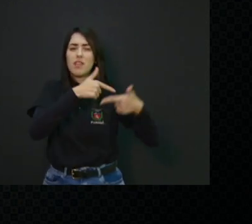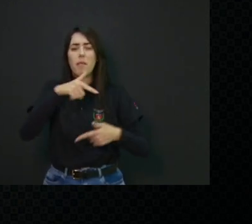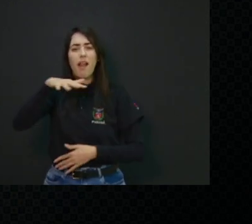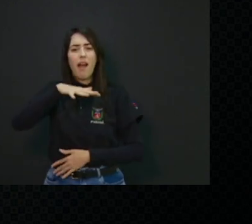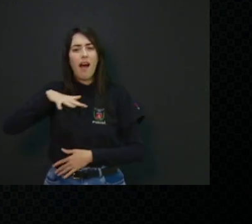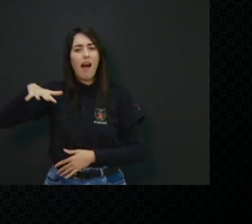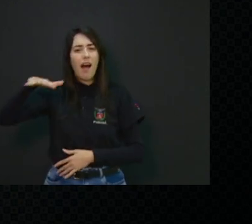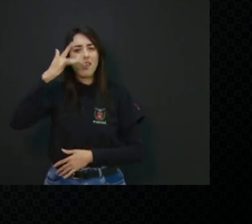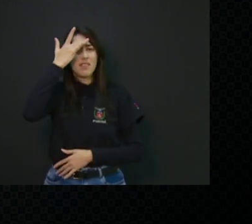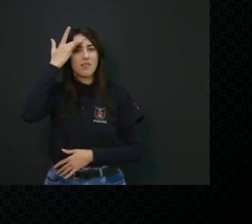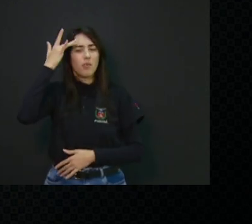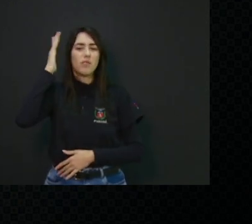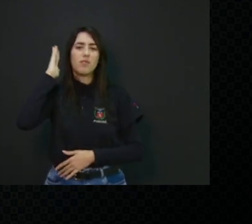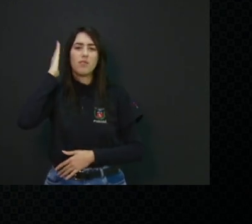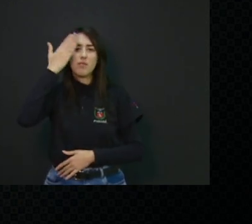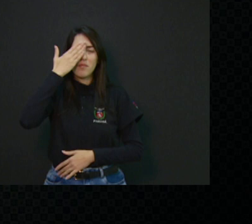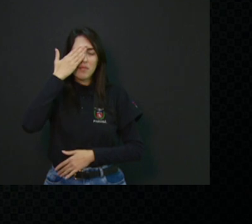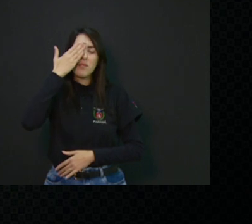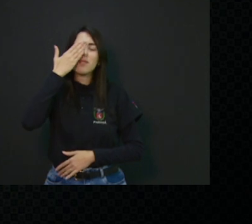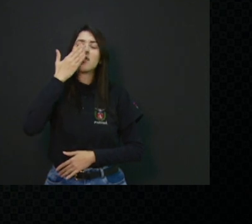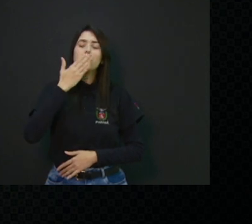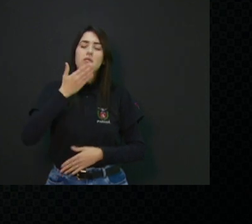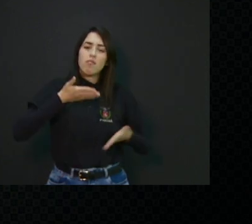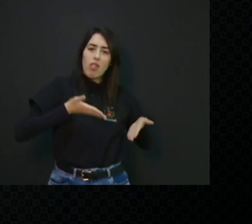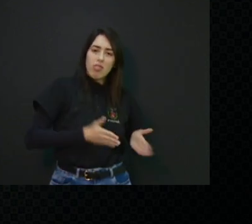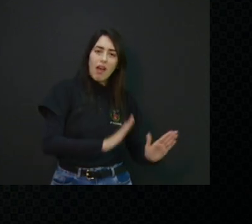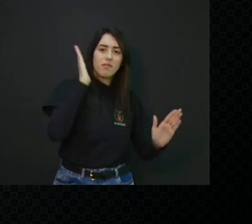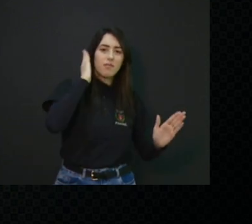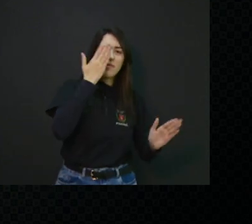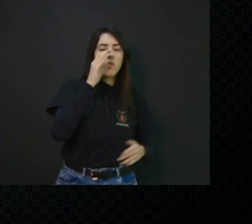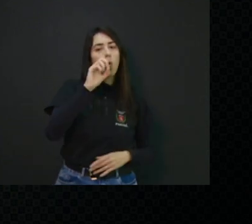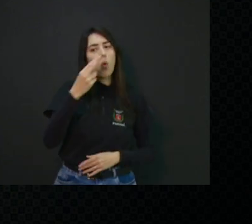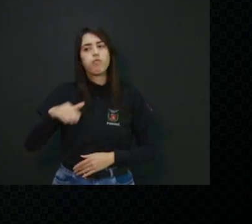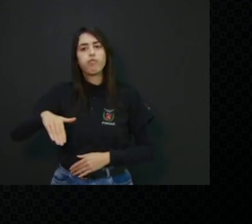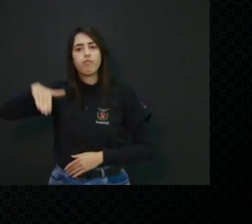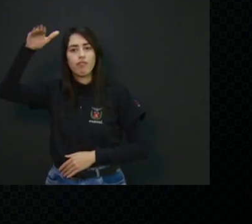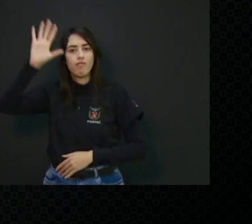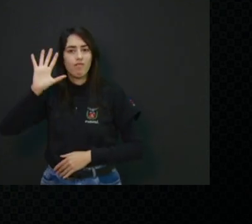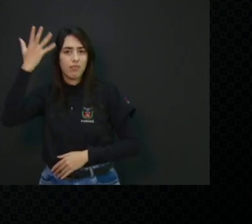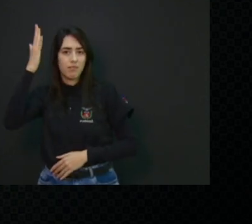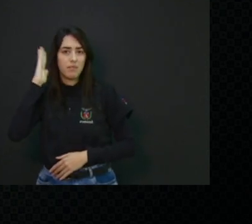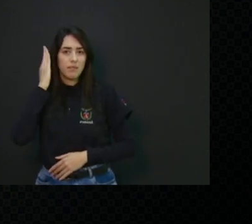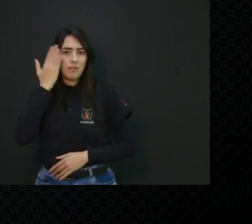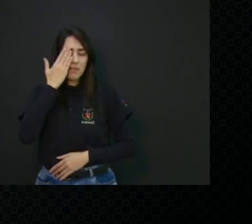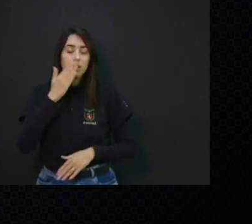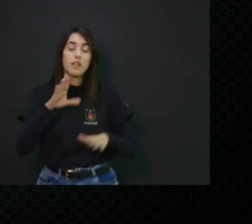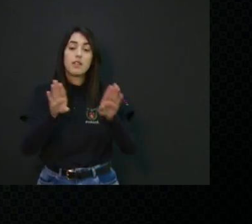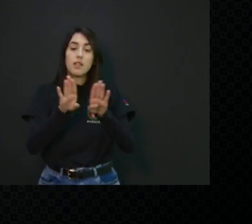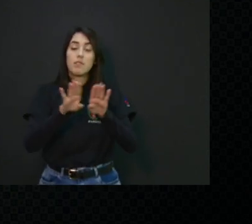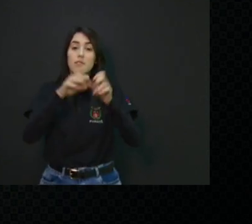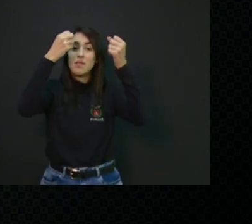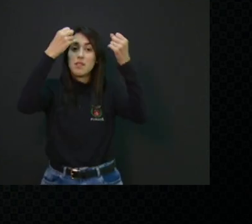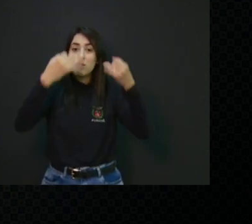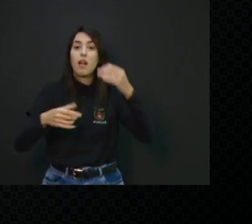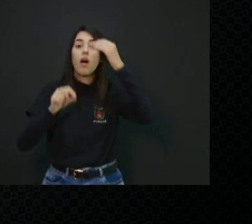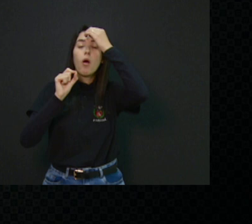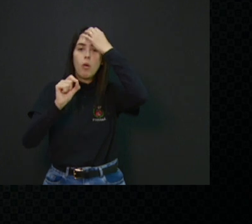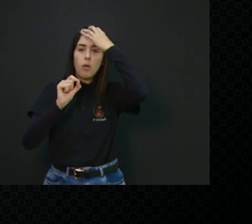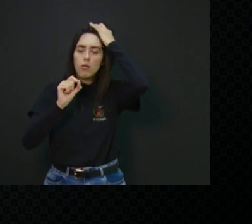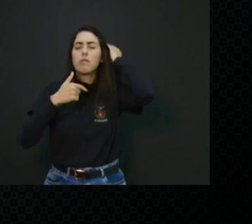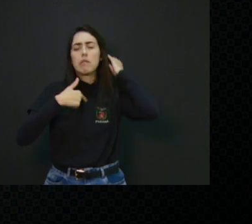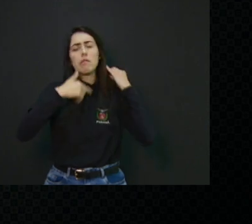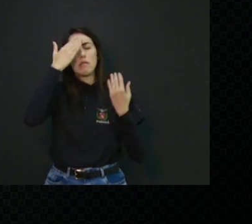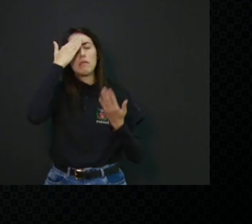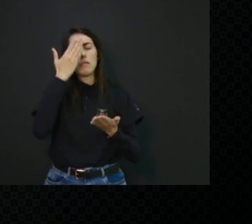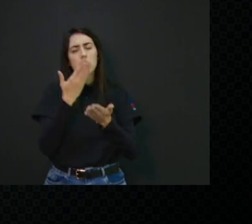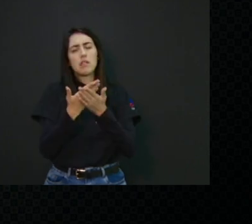com surdo-cegueira congênita e adquirida, e falar, né, e principalmente na formação, eu acredito muito no